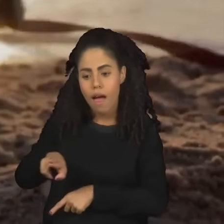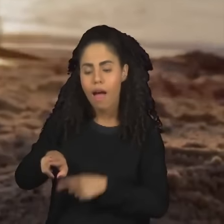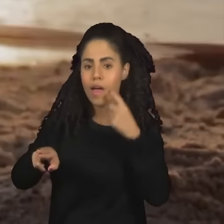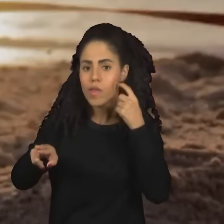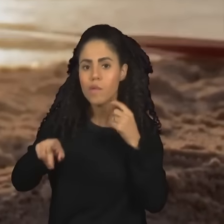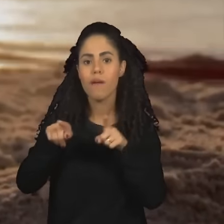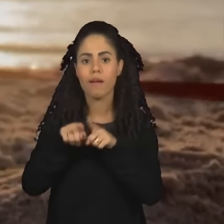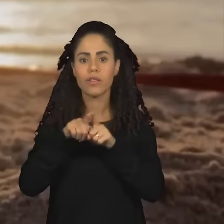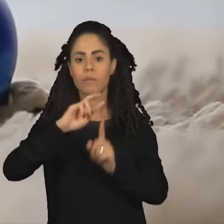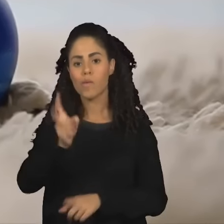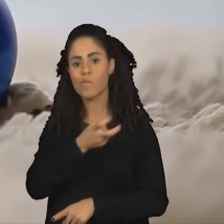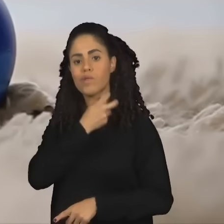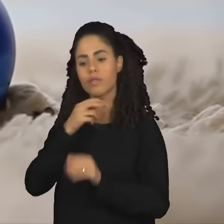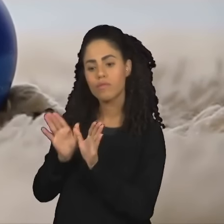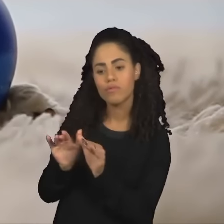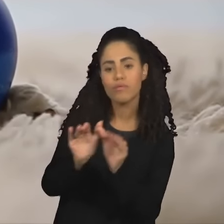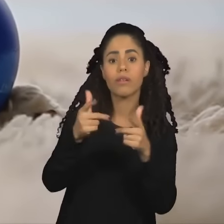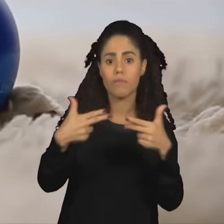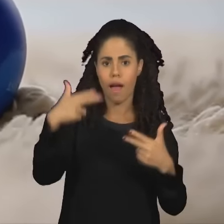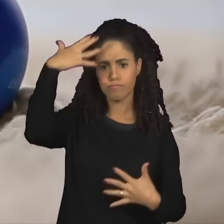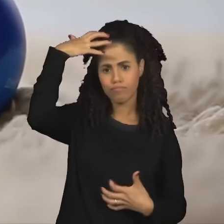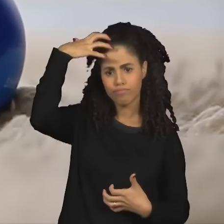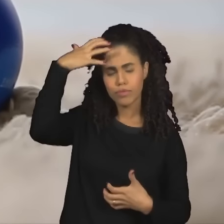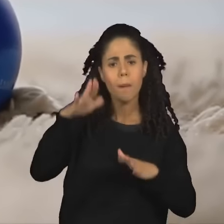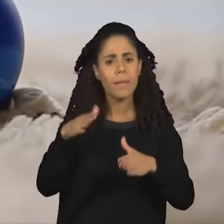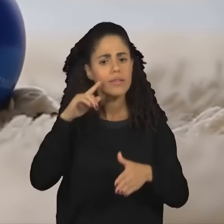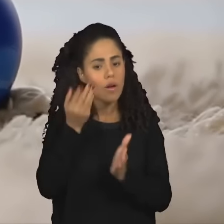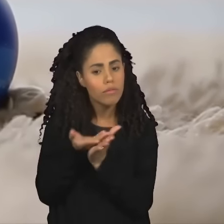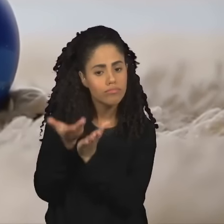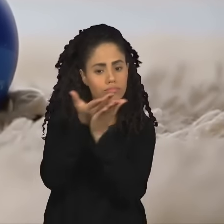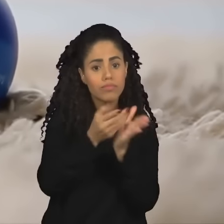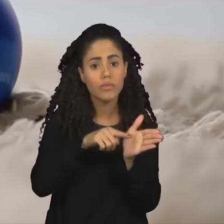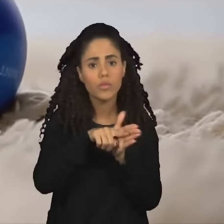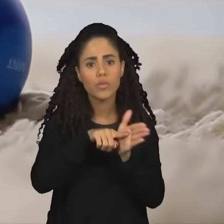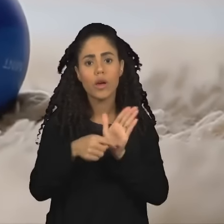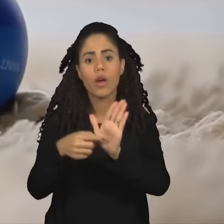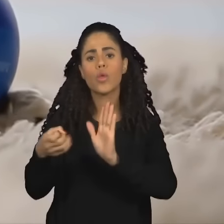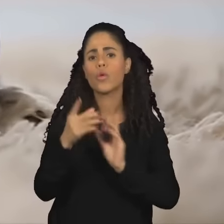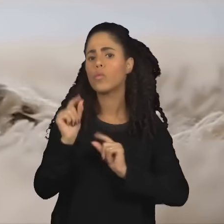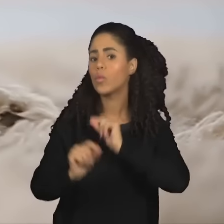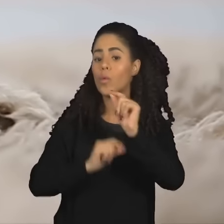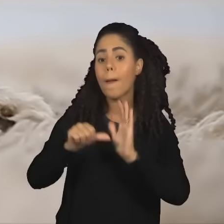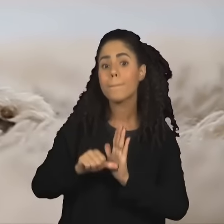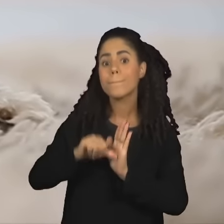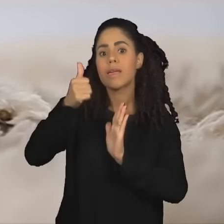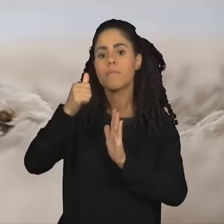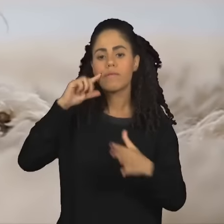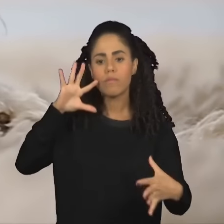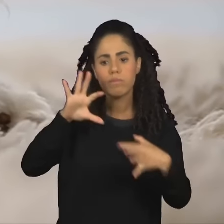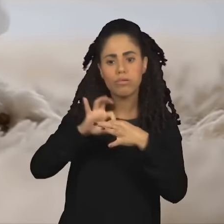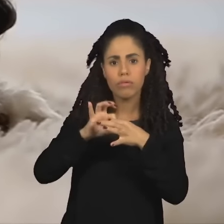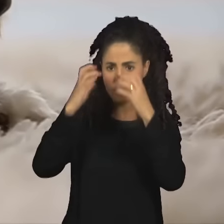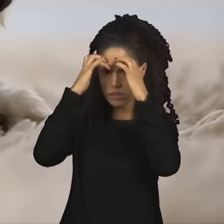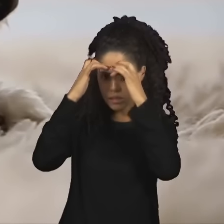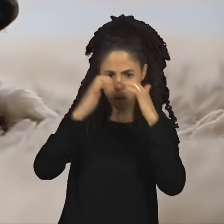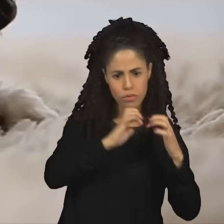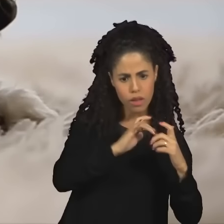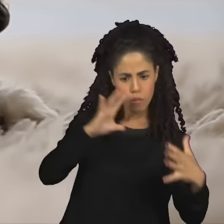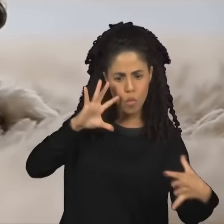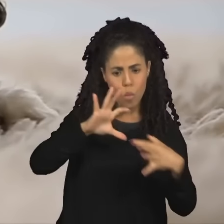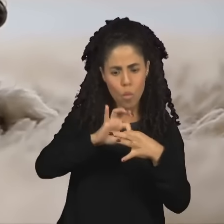e primatas. Agora, o novo estudo comprova pela primeira vez que essa conexão de cérebros ocorre